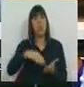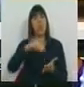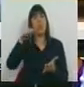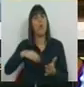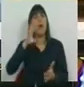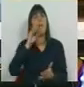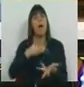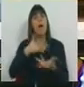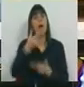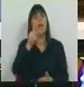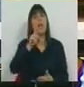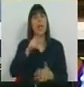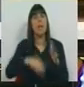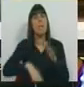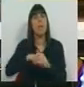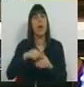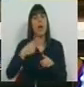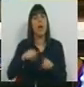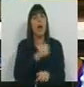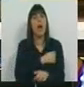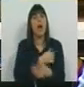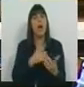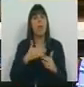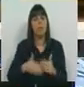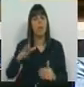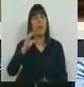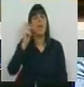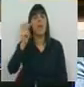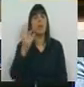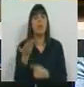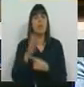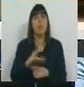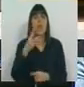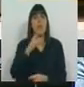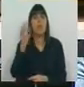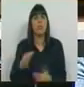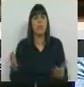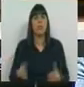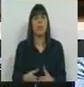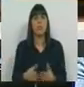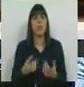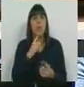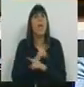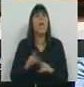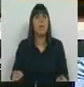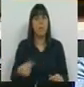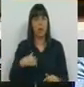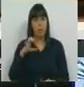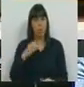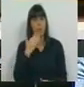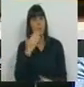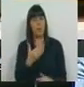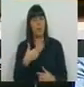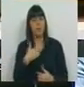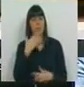com o seu banco uma taxa máxima no seu crédito de habitação para os próximos 10 anos, por exemplo, 3%? O que é que impede